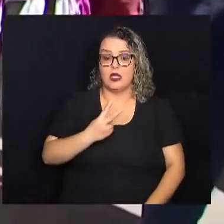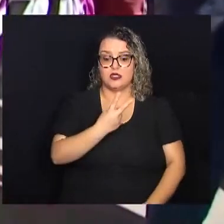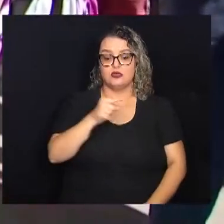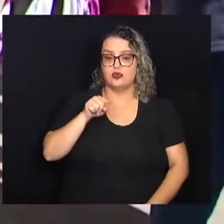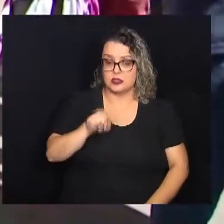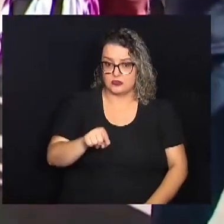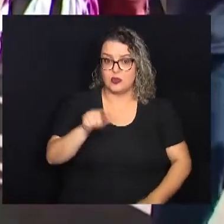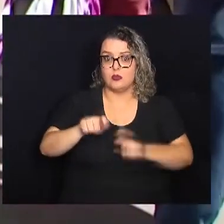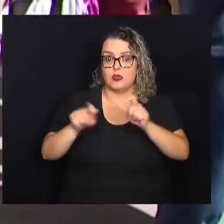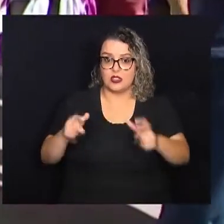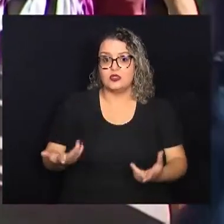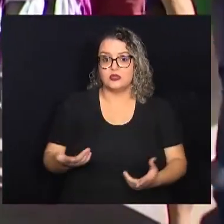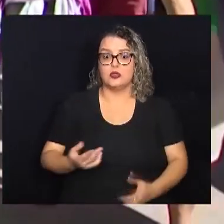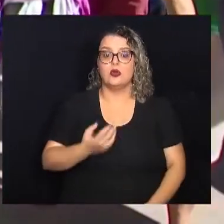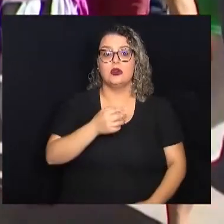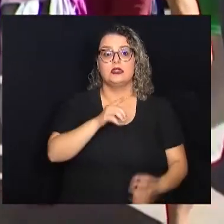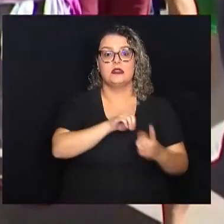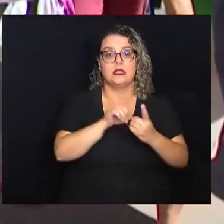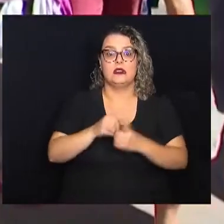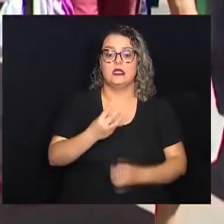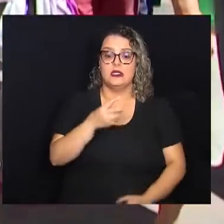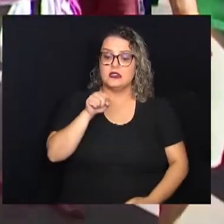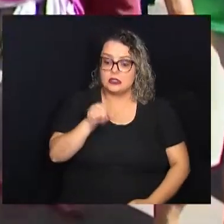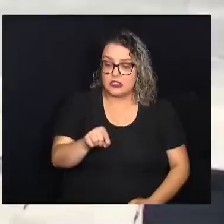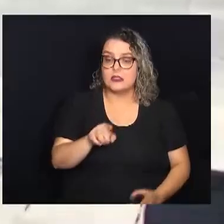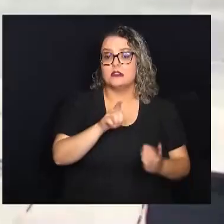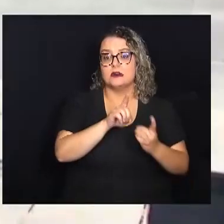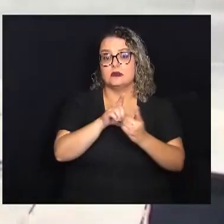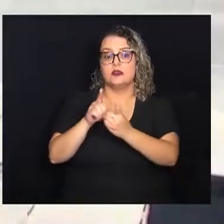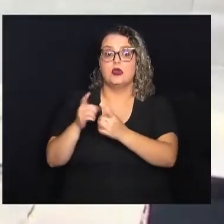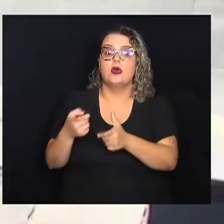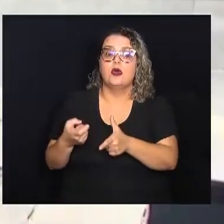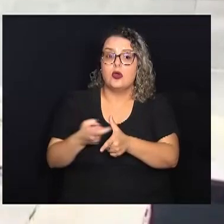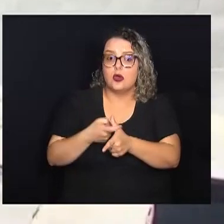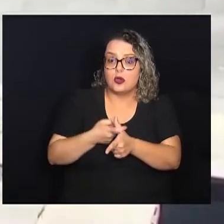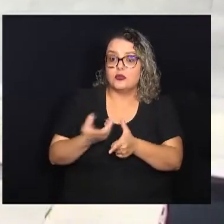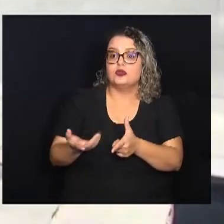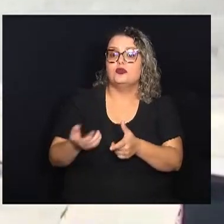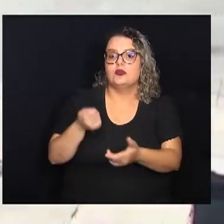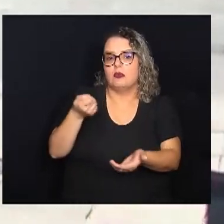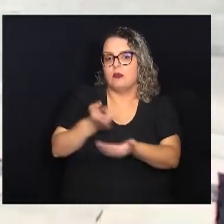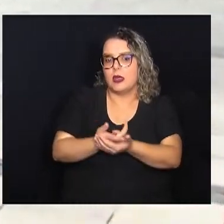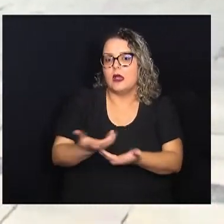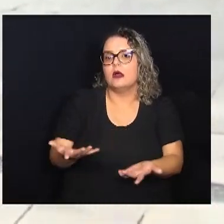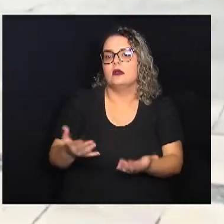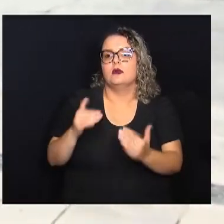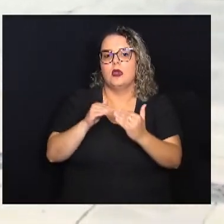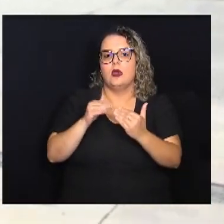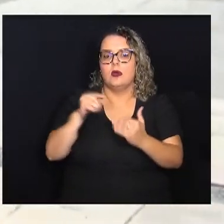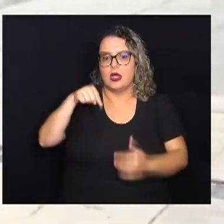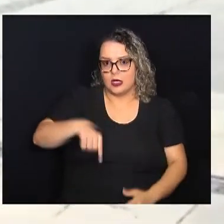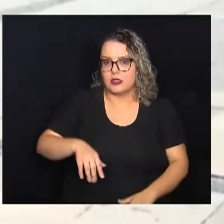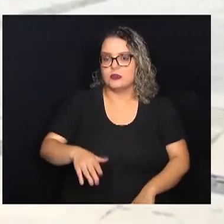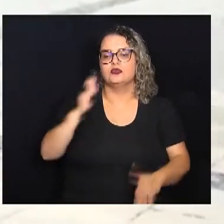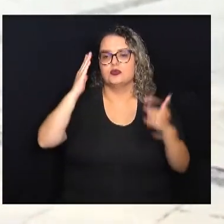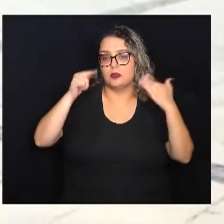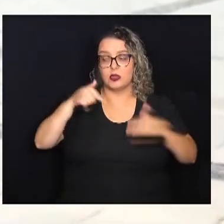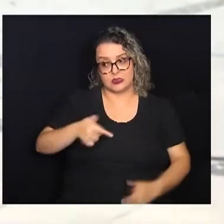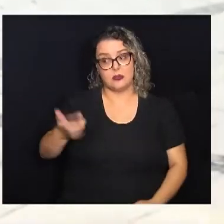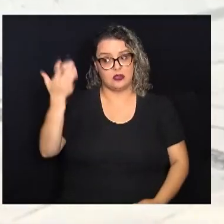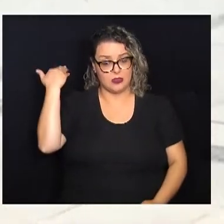atendidas e 3 mil acordos realizados só na semana passada, isso aqui presencialmente no caminhão. Puxa vida, e aqui em Campinas então